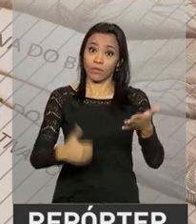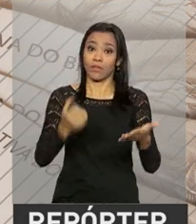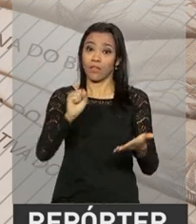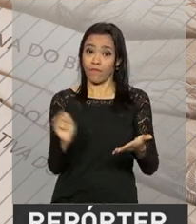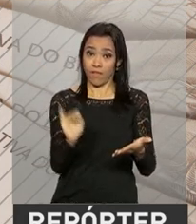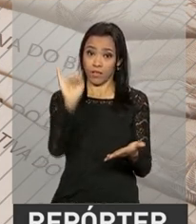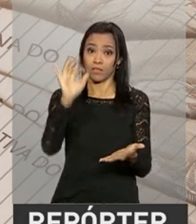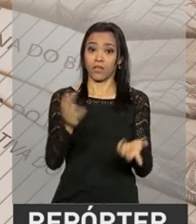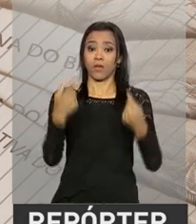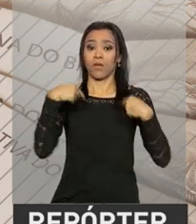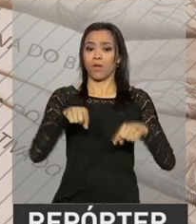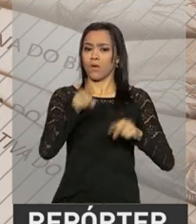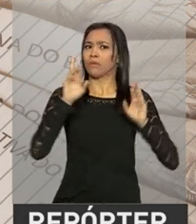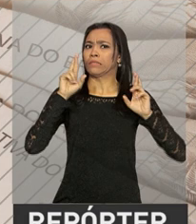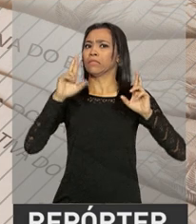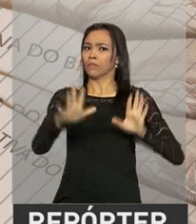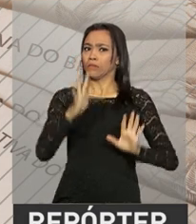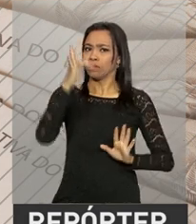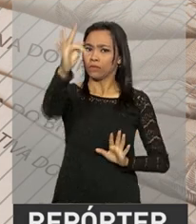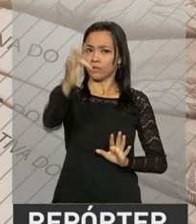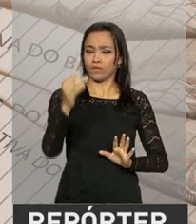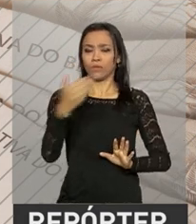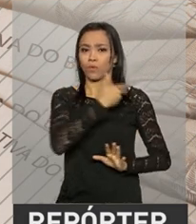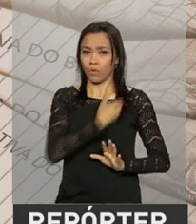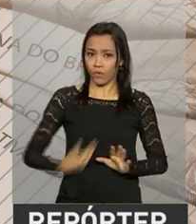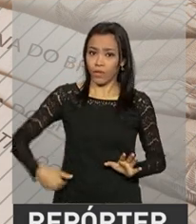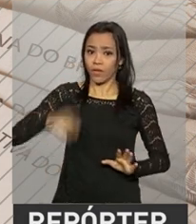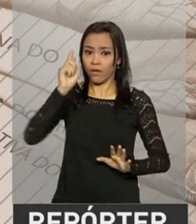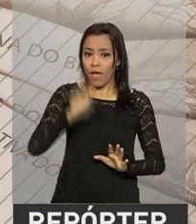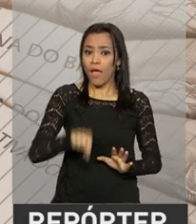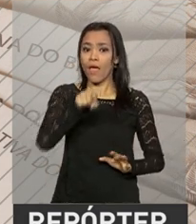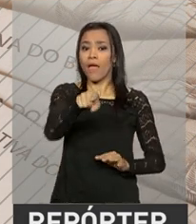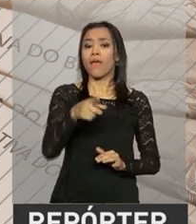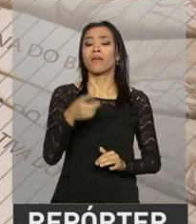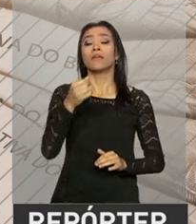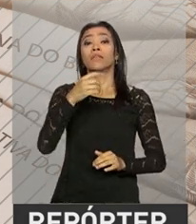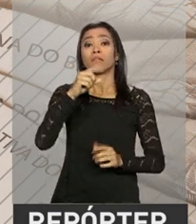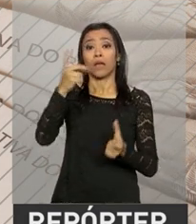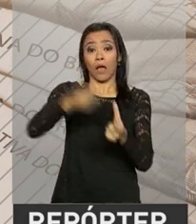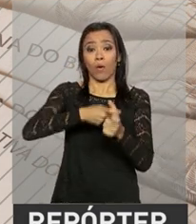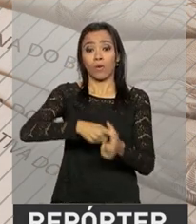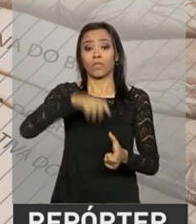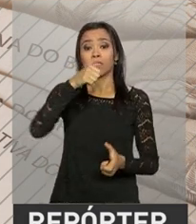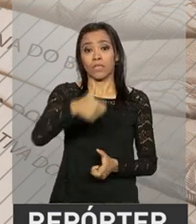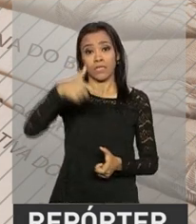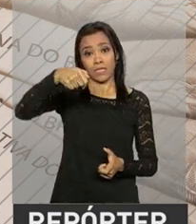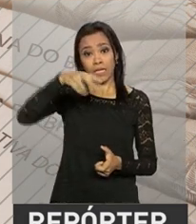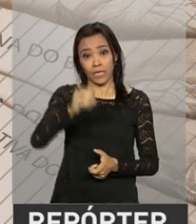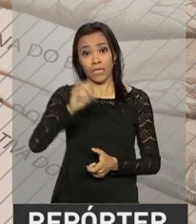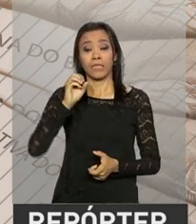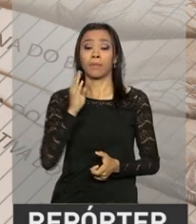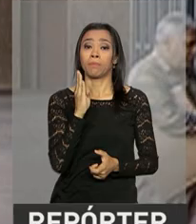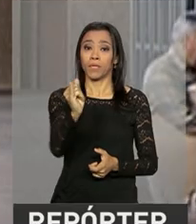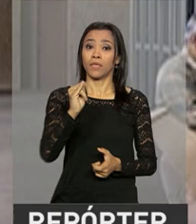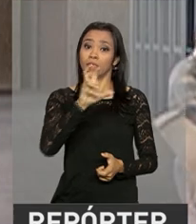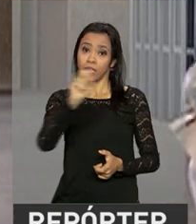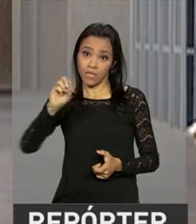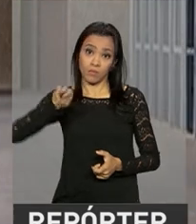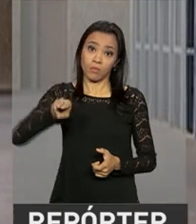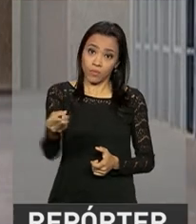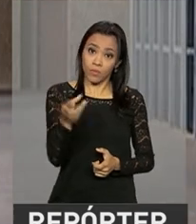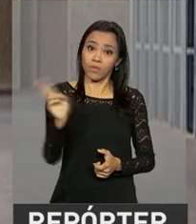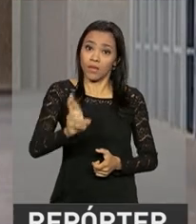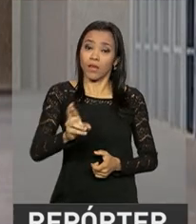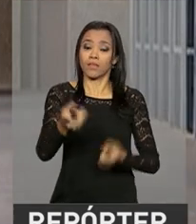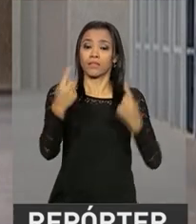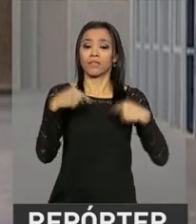inflação. A perspectiva do governo é fechar o ano com um déficit de 170 bilhões e meio de reais. O